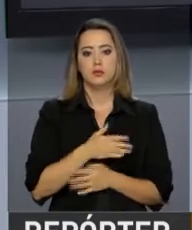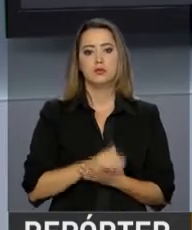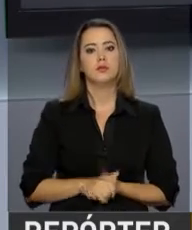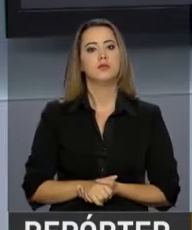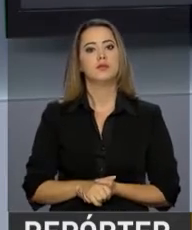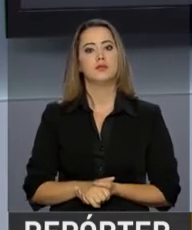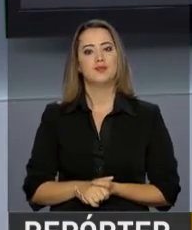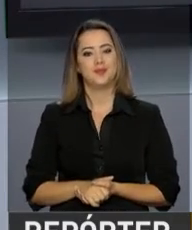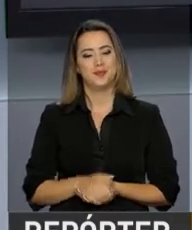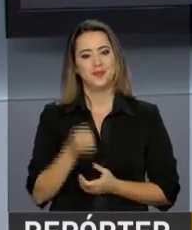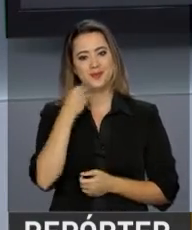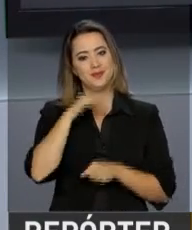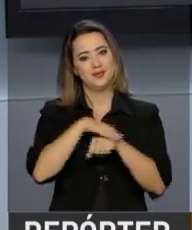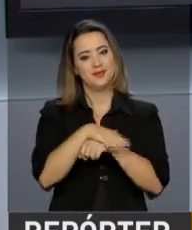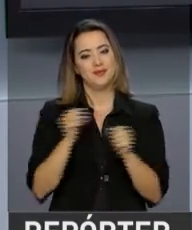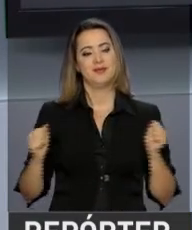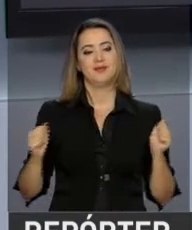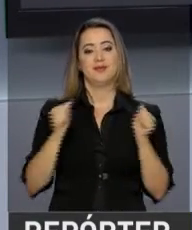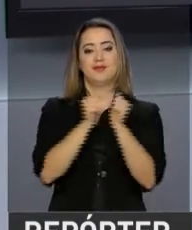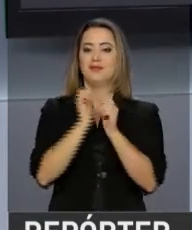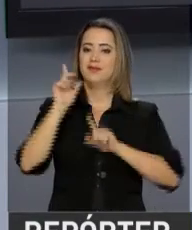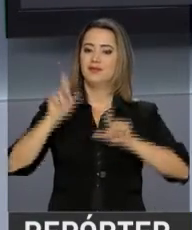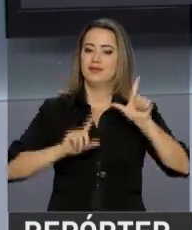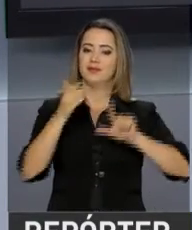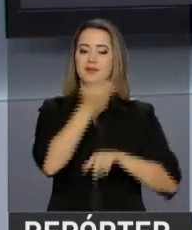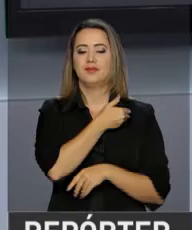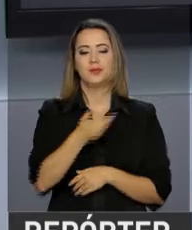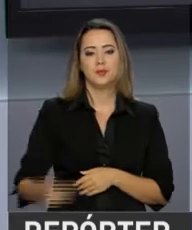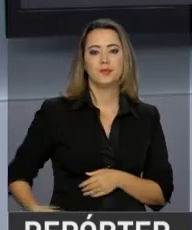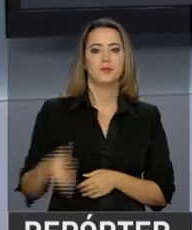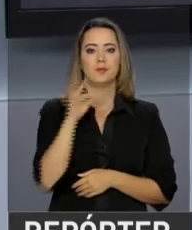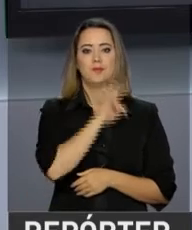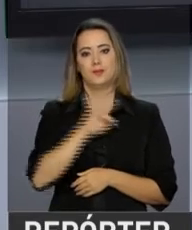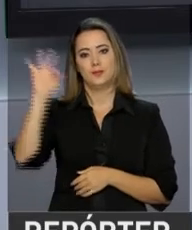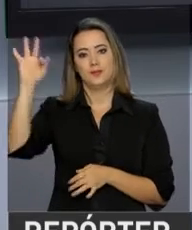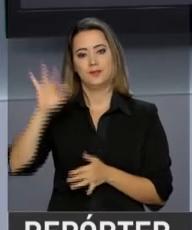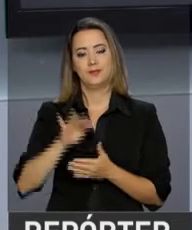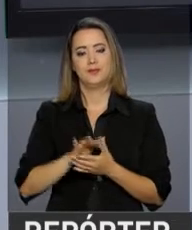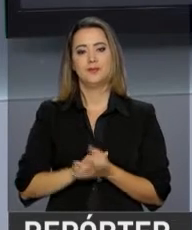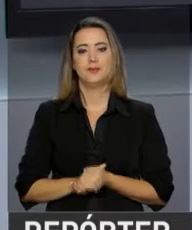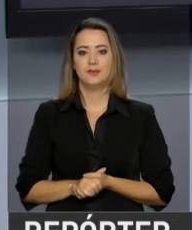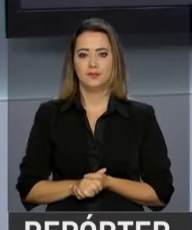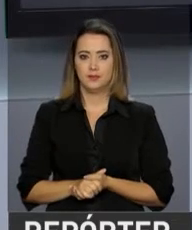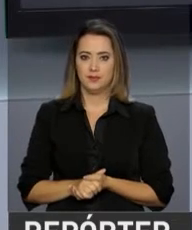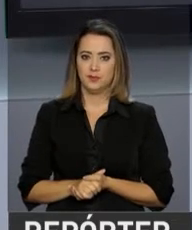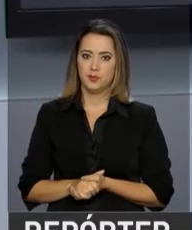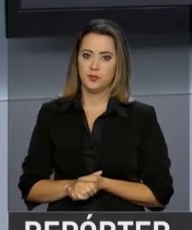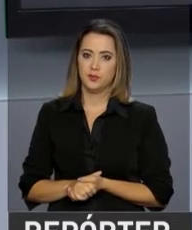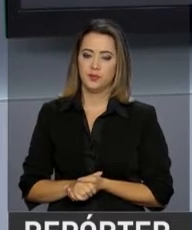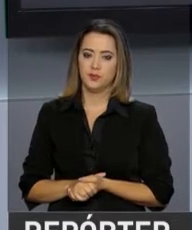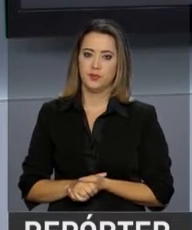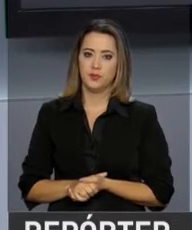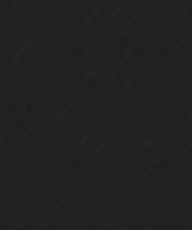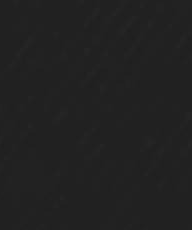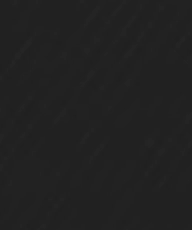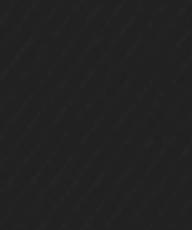na internet uma boa noite pra você e continue com a gente aqui na nbr a tv do governo federal